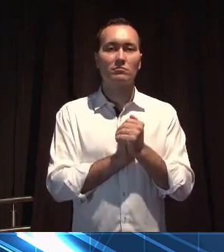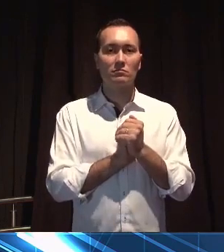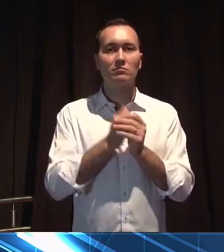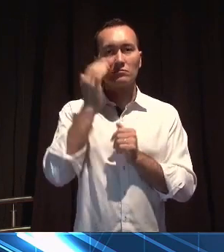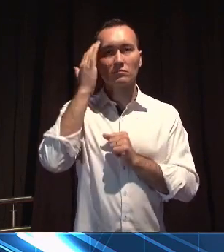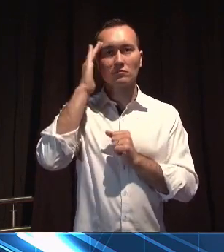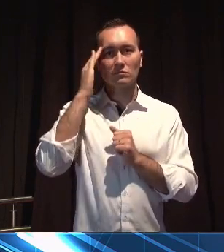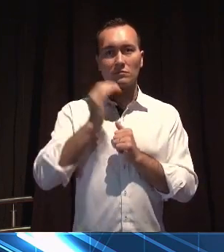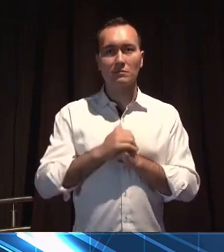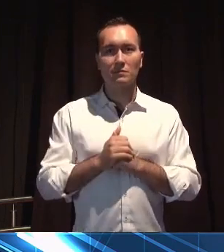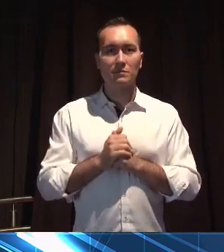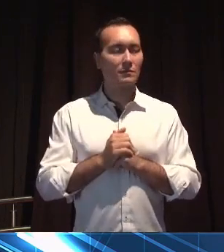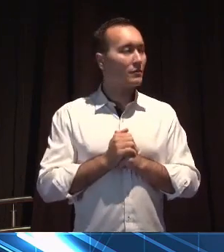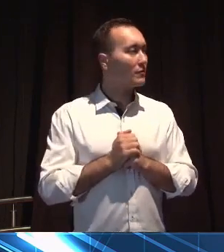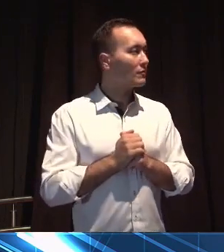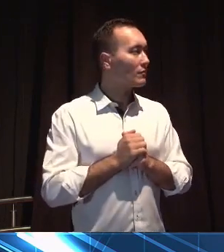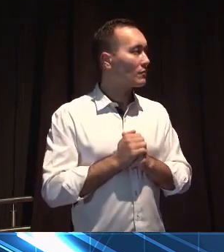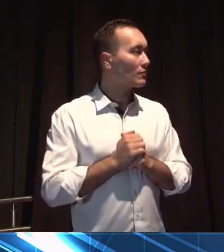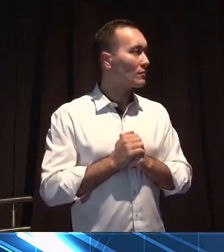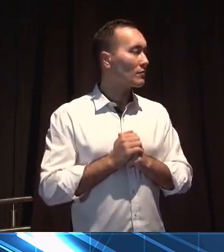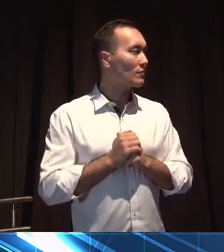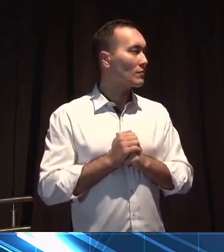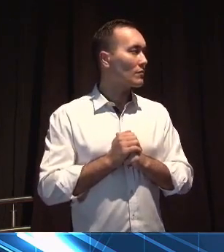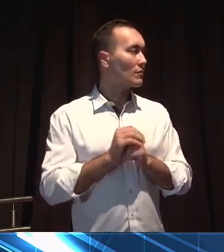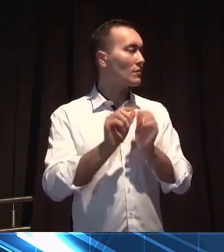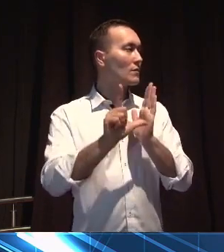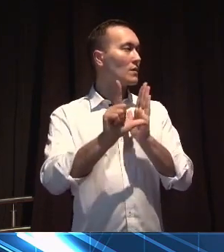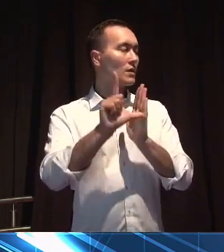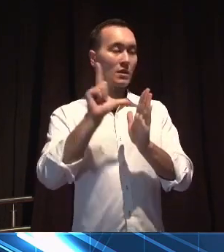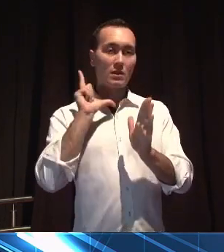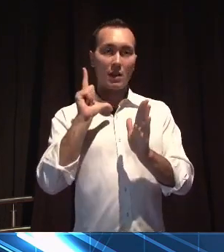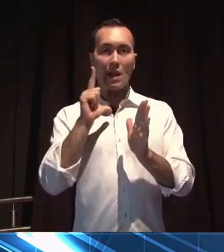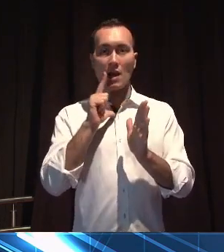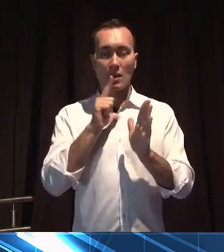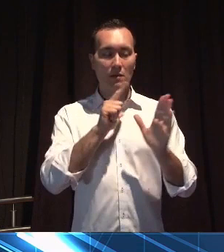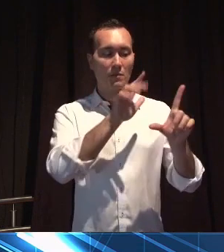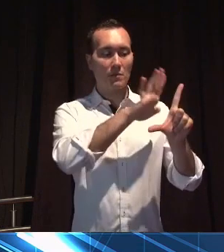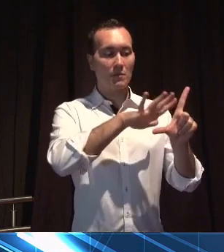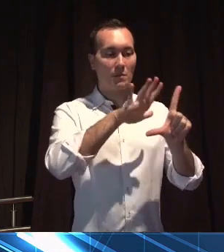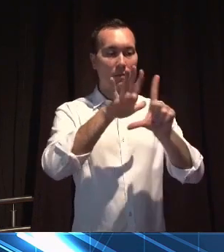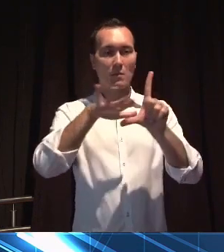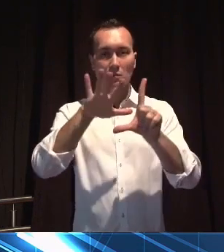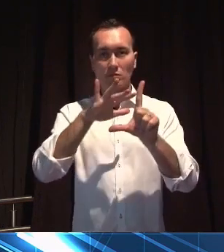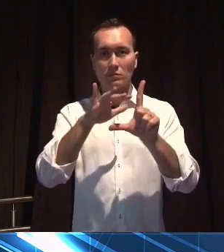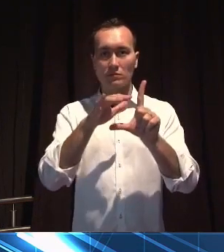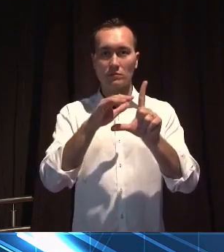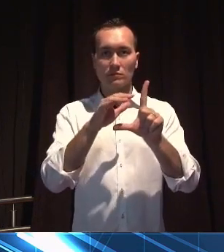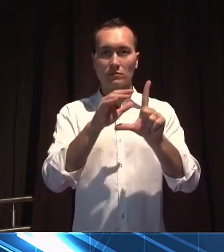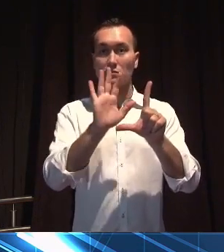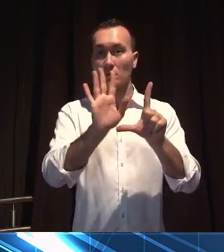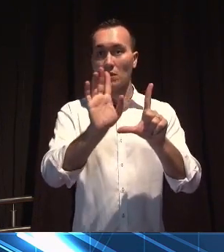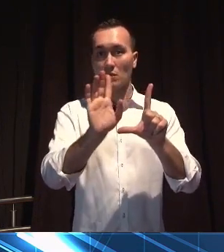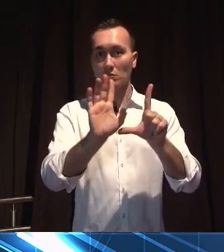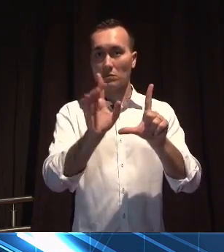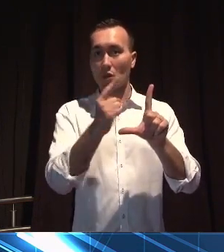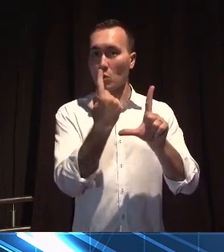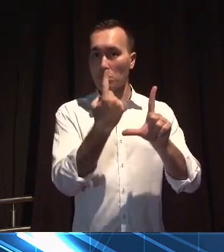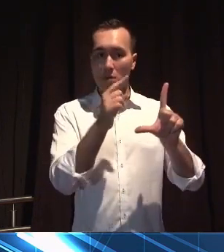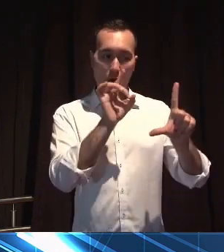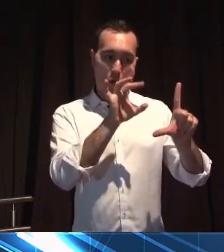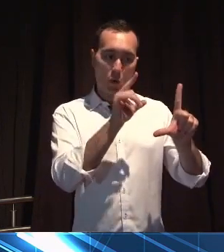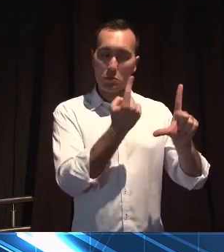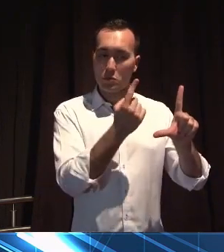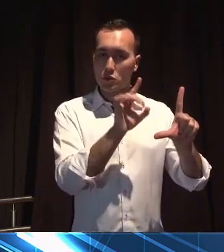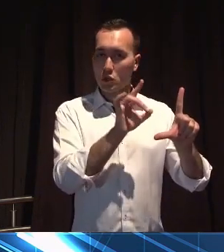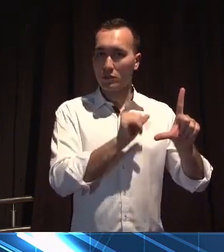antes eu tinha uma Interface para cada coisa de baixo nível E aí usando essa ideia Open closet príncipe eu crio uma